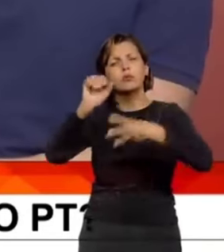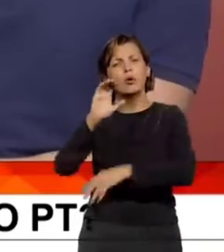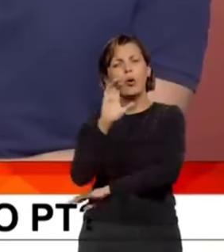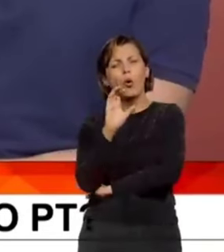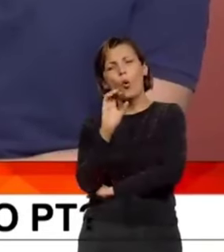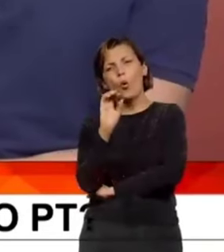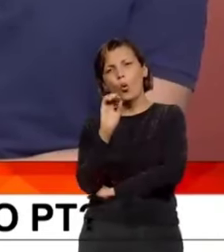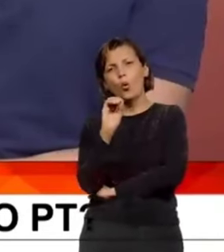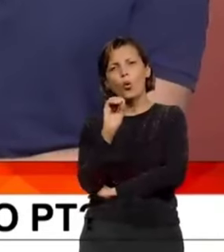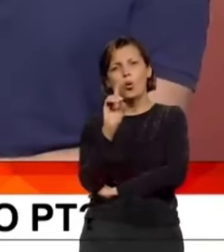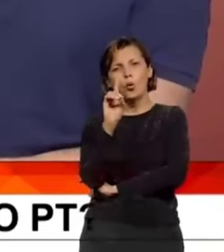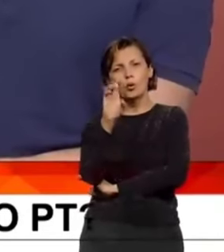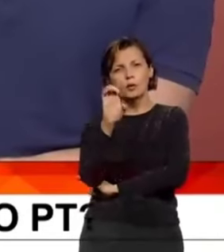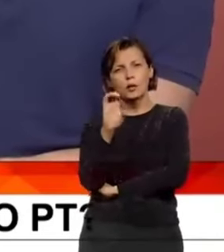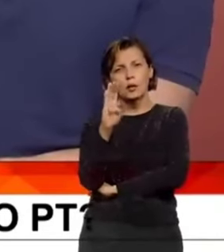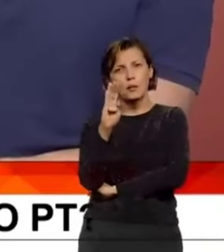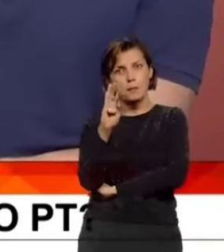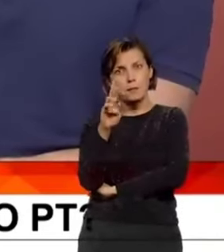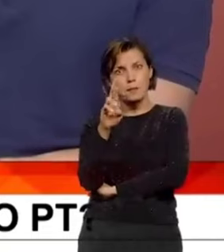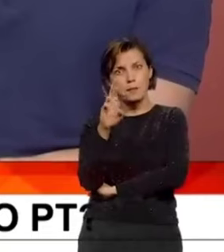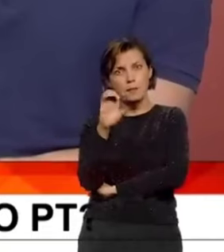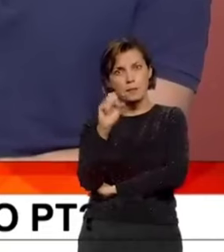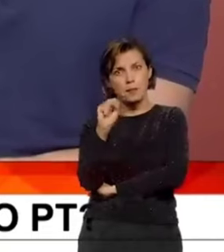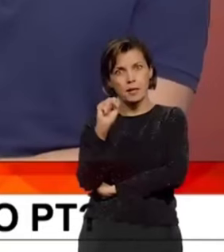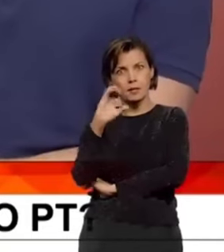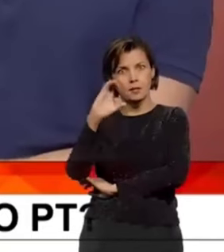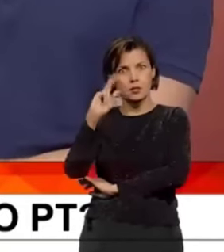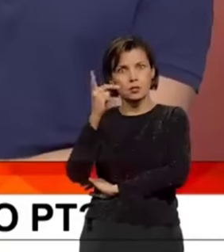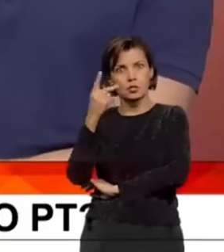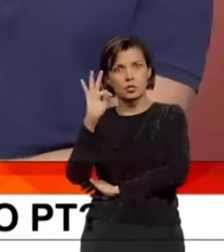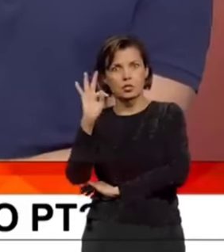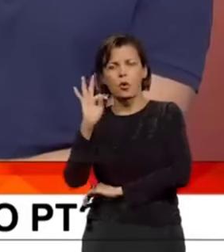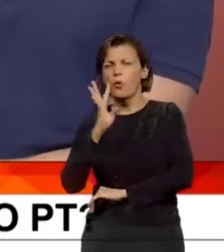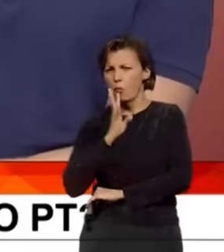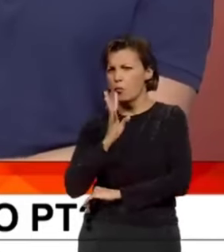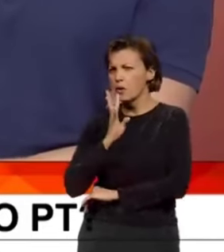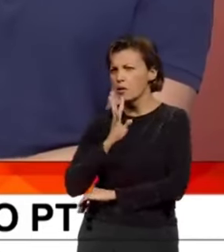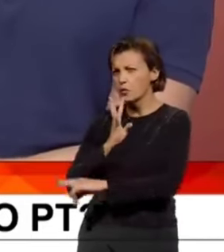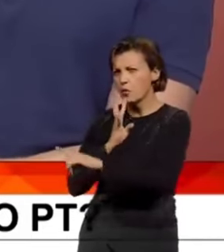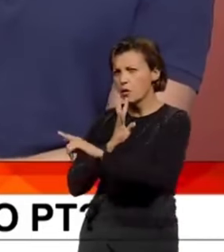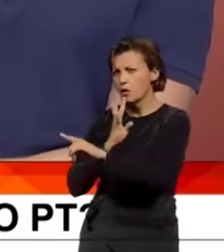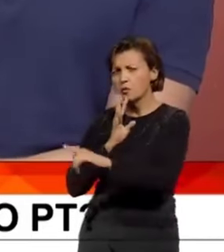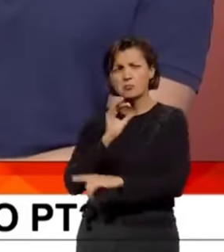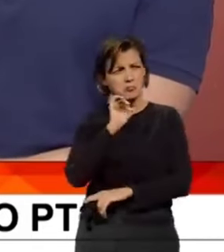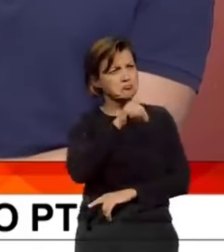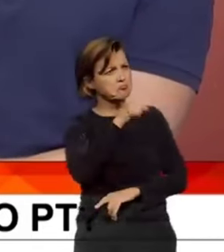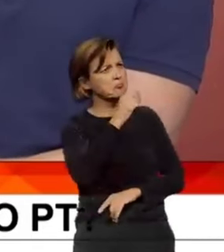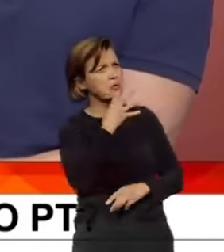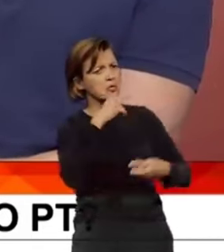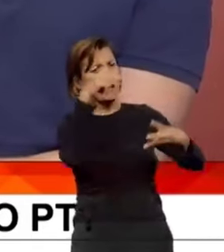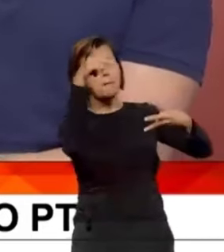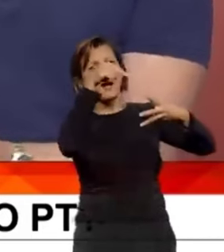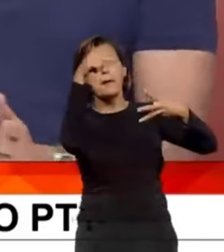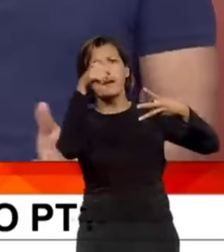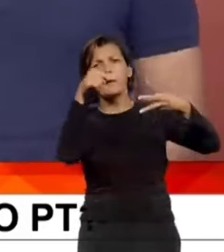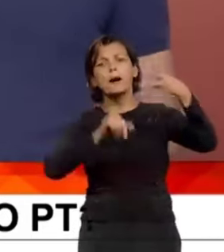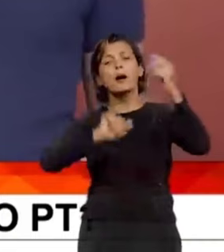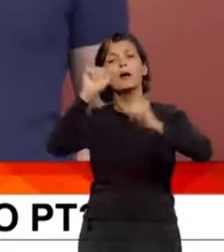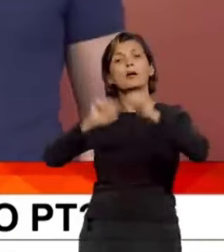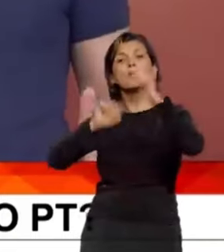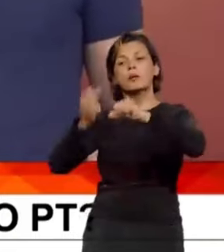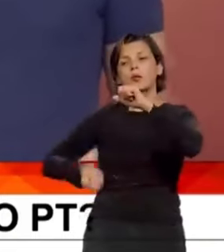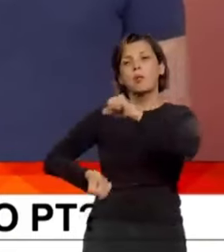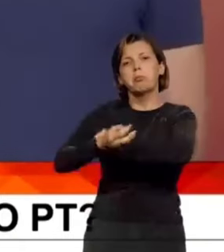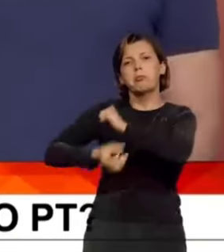Black e fala muito muito não não conheço a Deborah a gente os nomes saíram vai essa da igreja nada eu quero saber isso Agora a Odebrecht é 50 aí